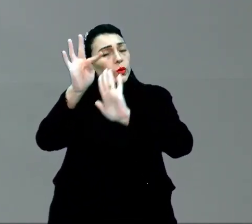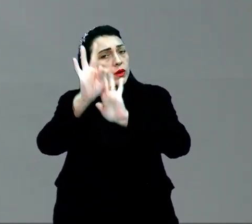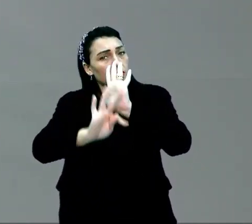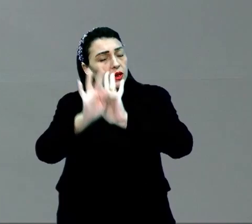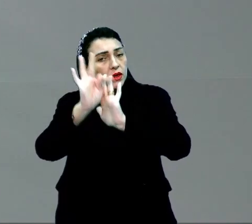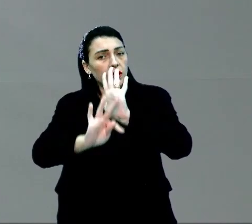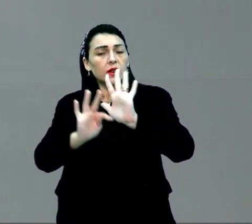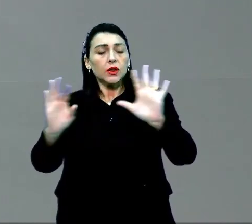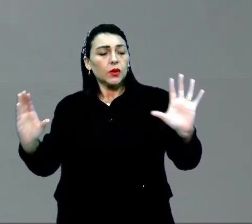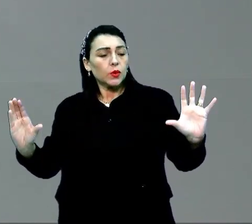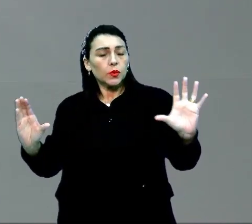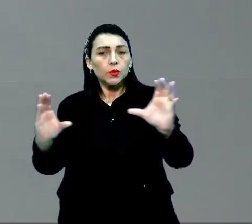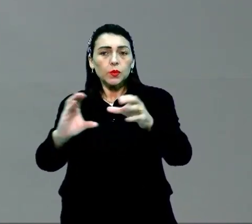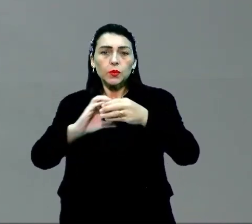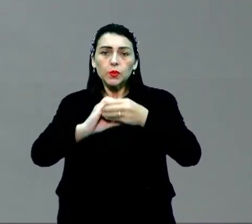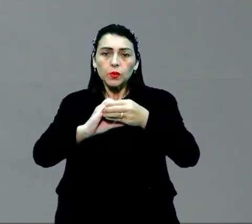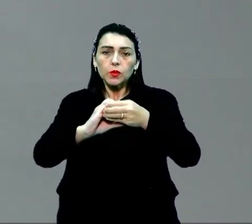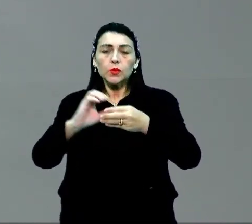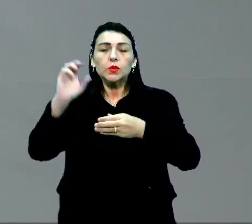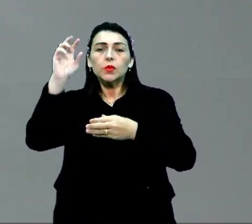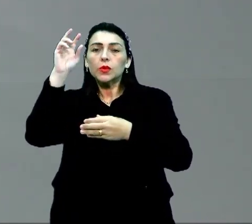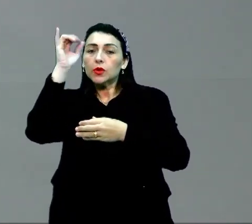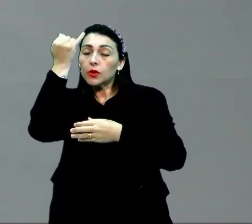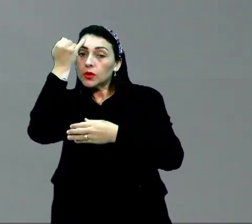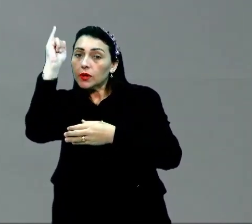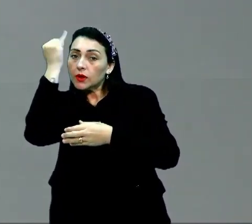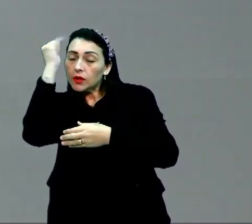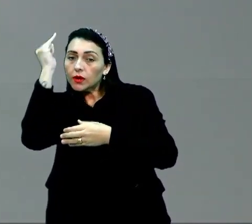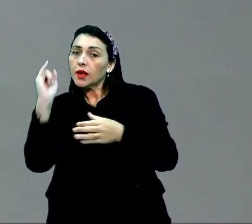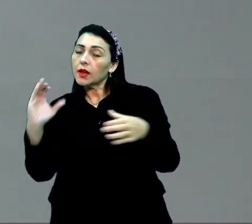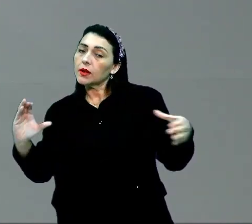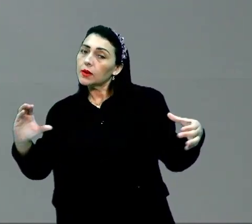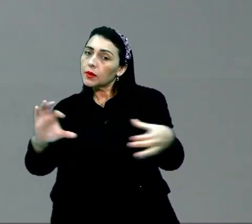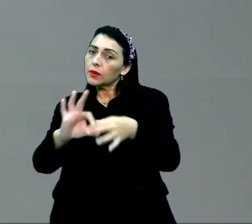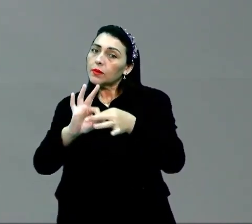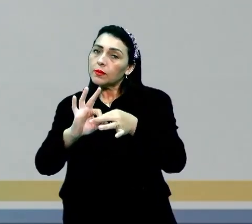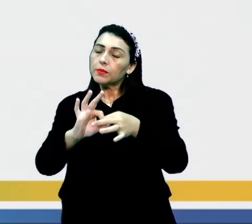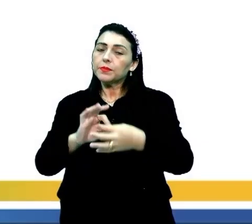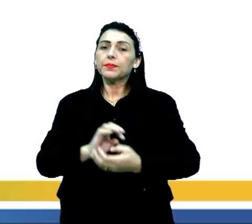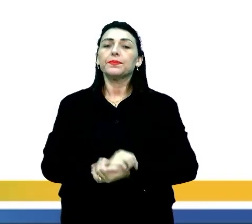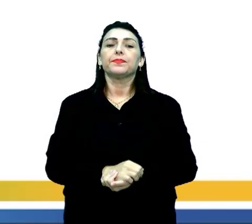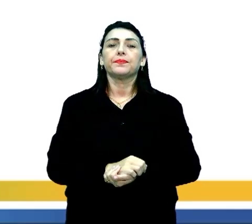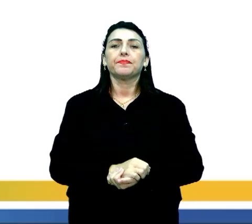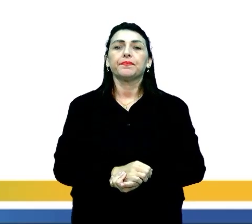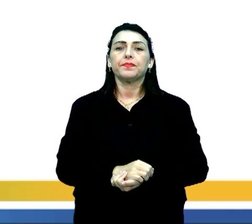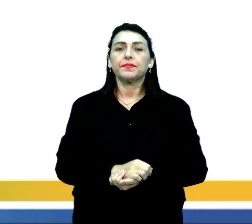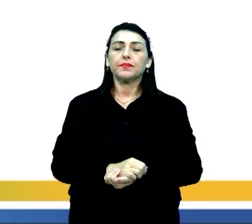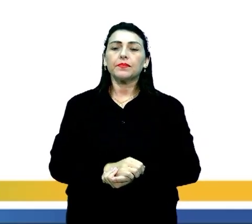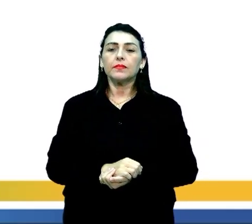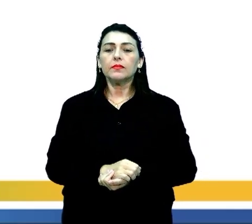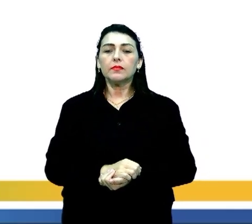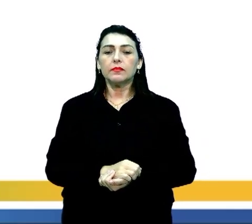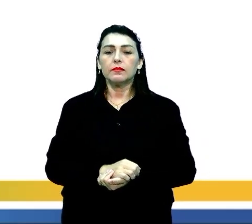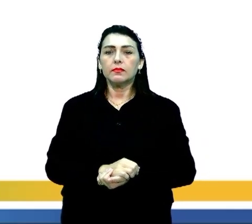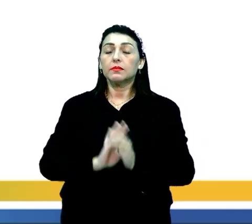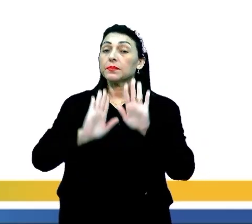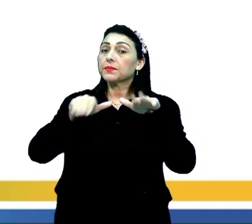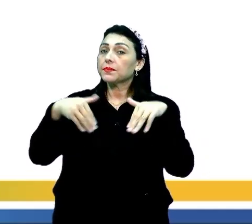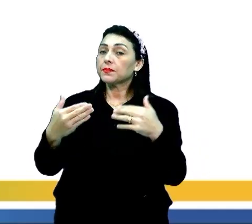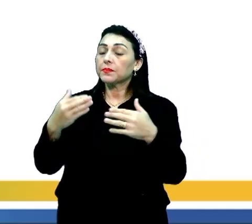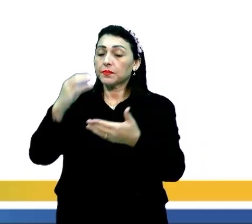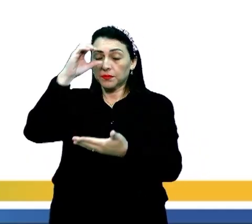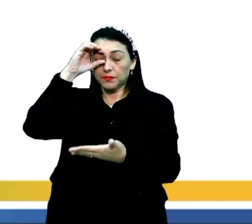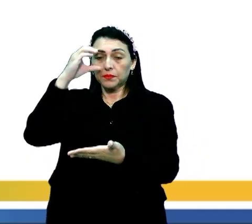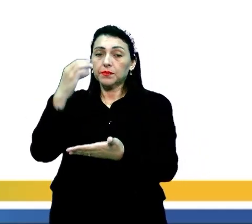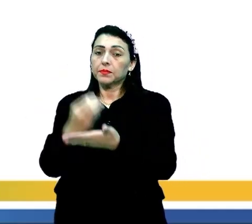é um conjunto de ideias, né? E elas se entrelaçam. Vamos lá. E aí, gente, qual a